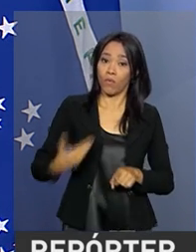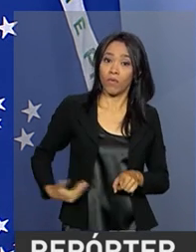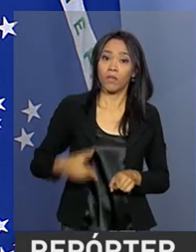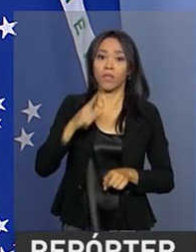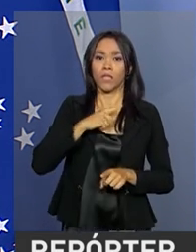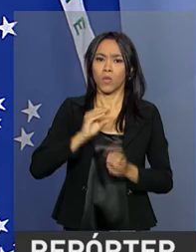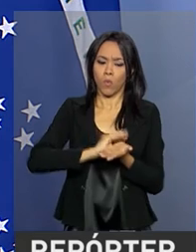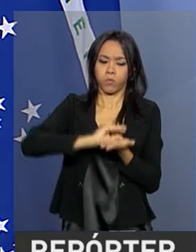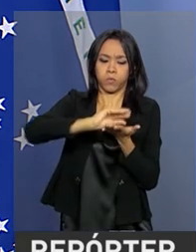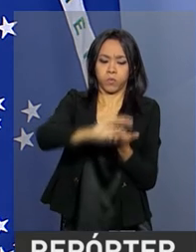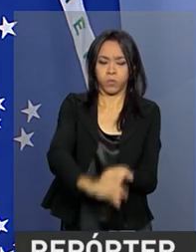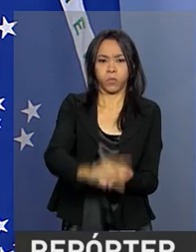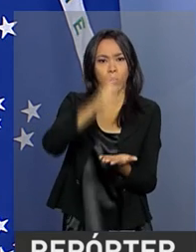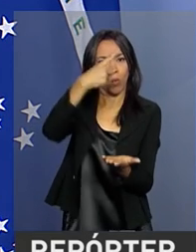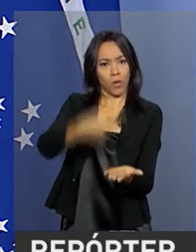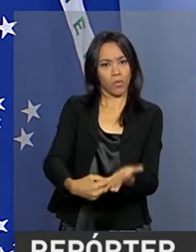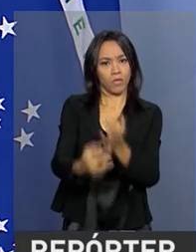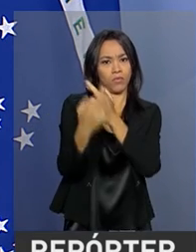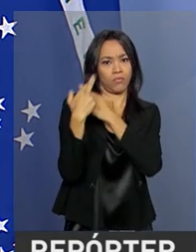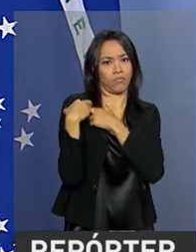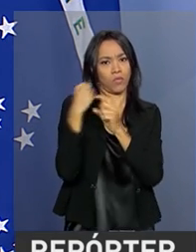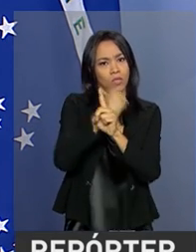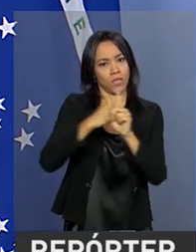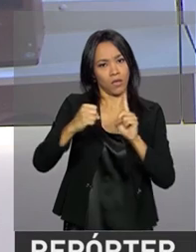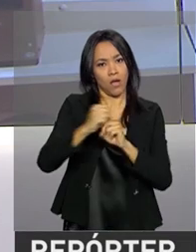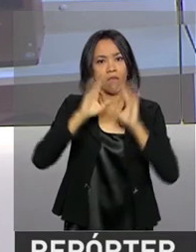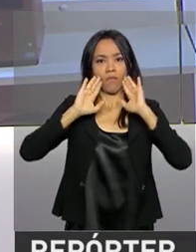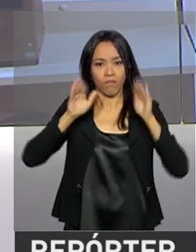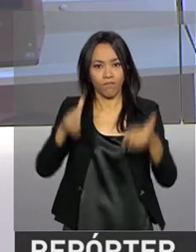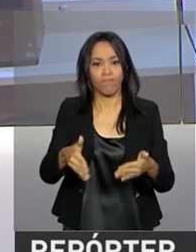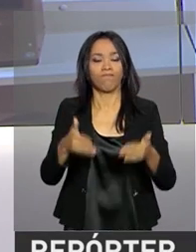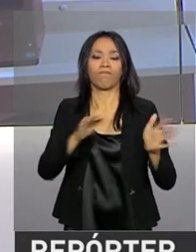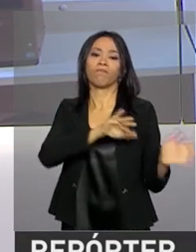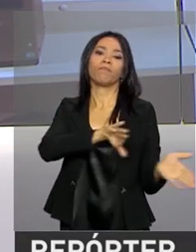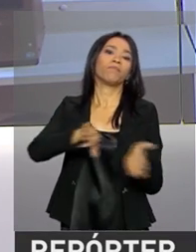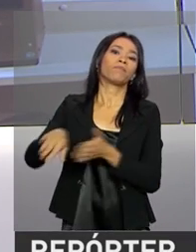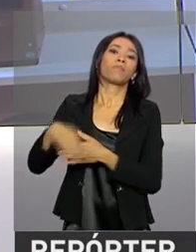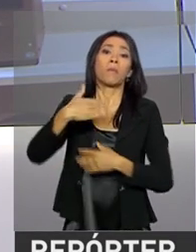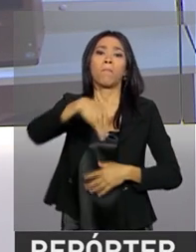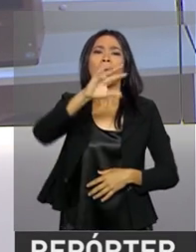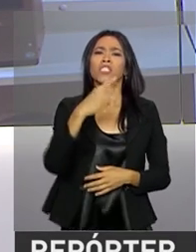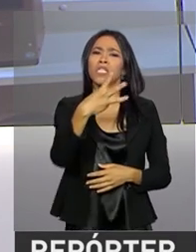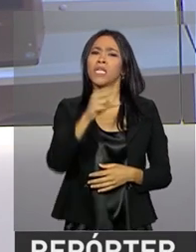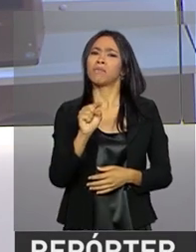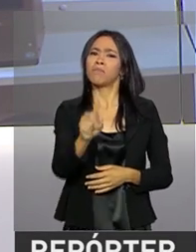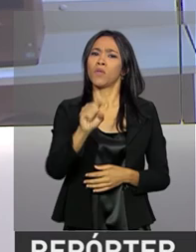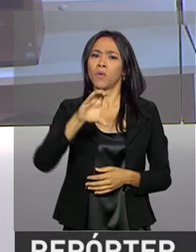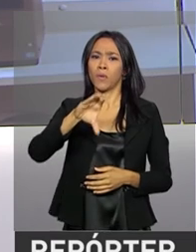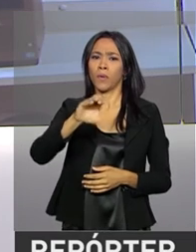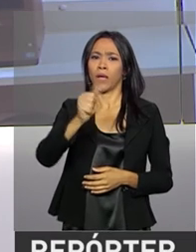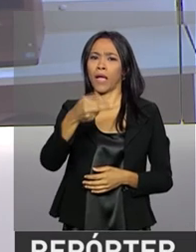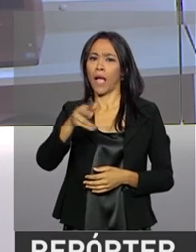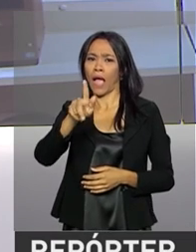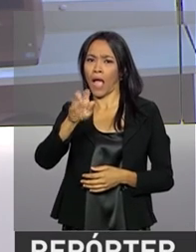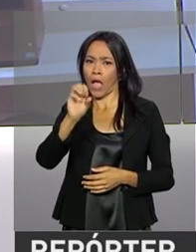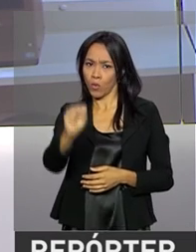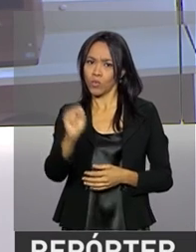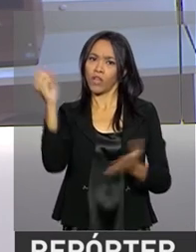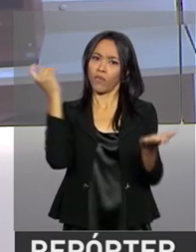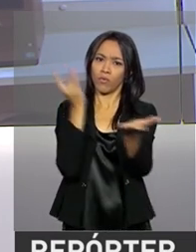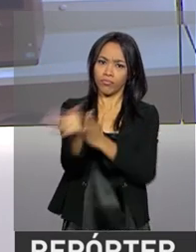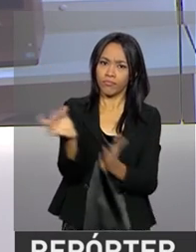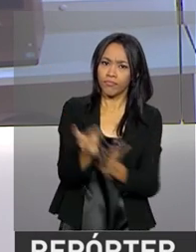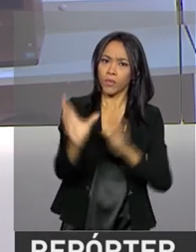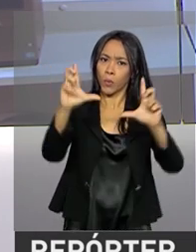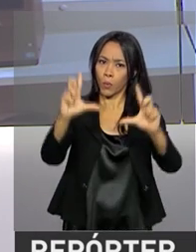responsável ponto inarredável de suas prioridades. Mais de 3 mil cargos já foram extintos pelo governo